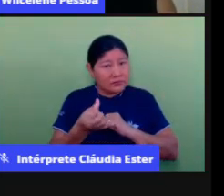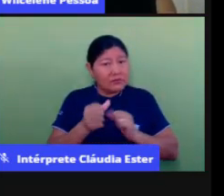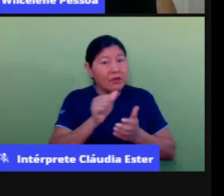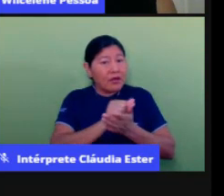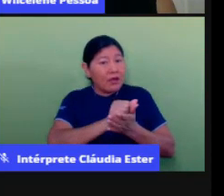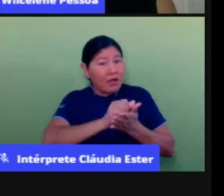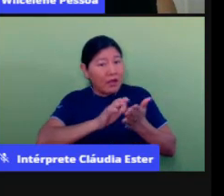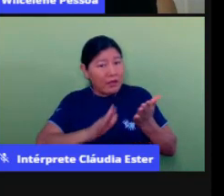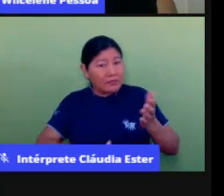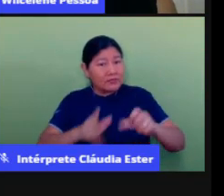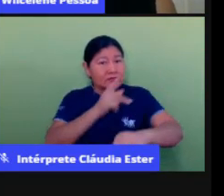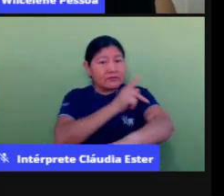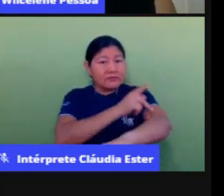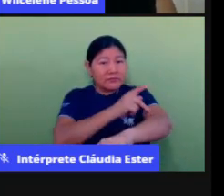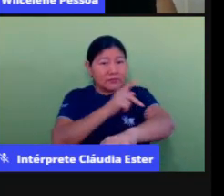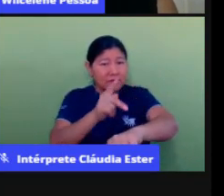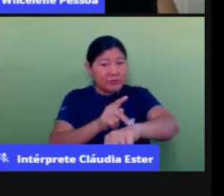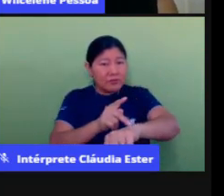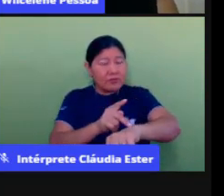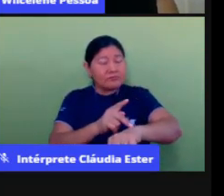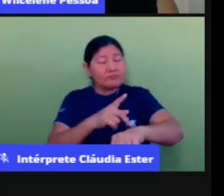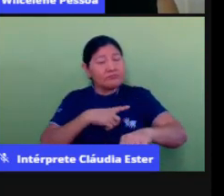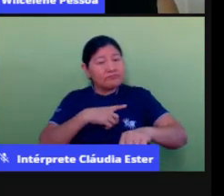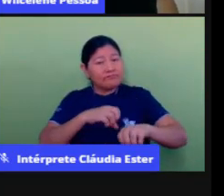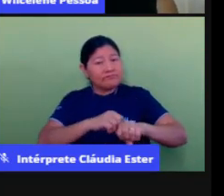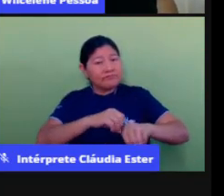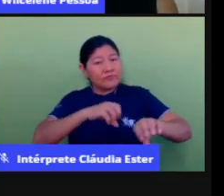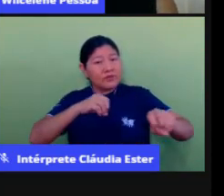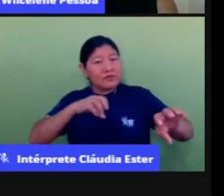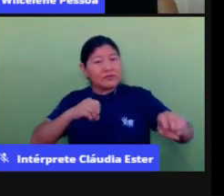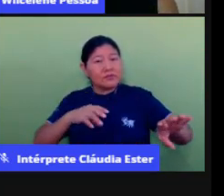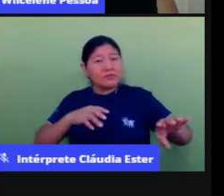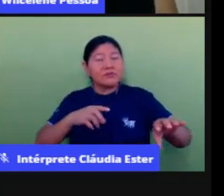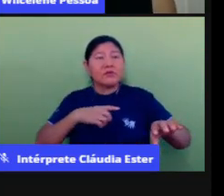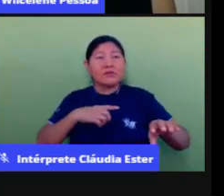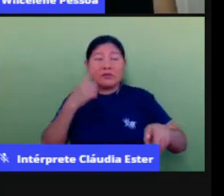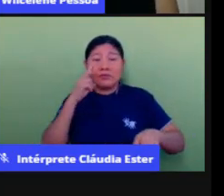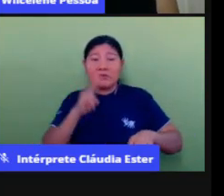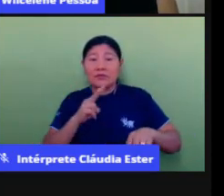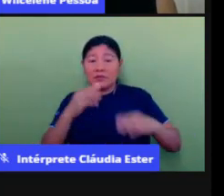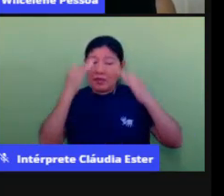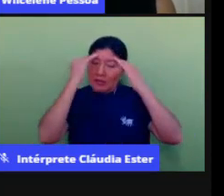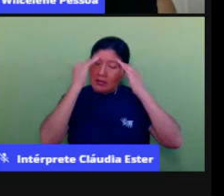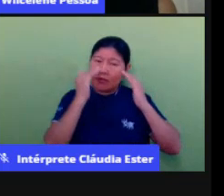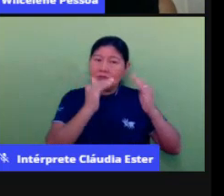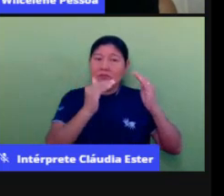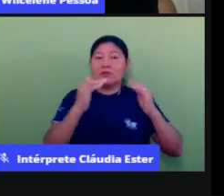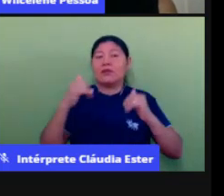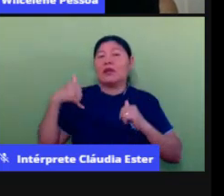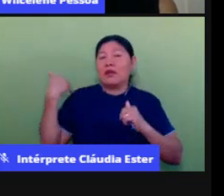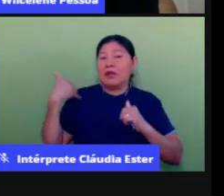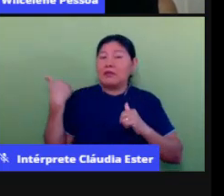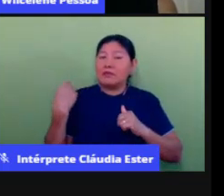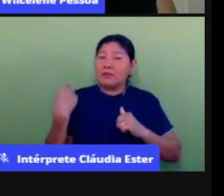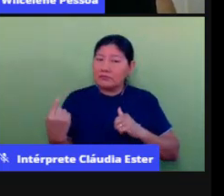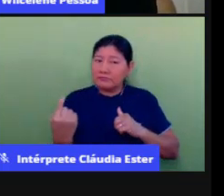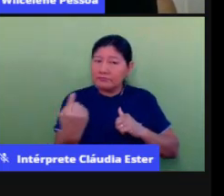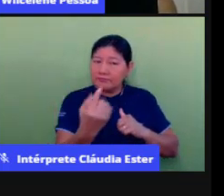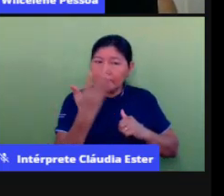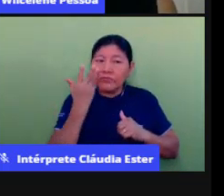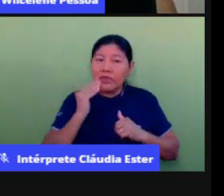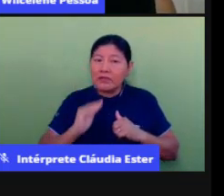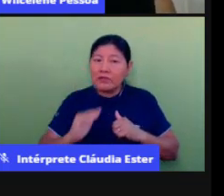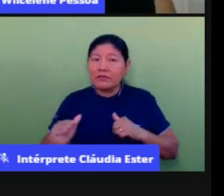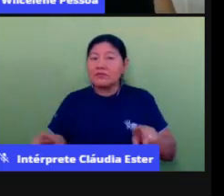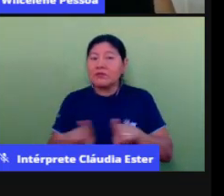não presenciais precisam considerar as especificidades de cada faixa etária, dos estudantes e de cada modalidade de ensino, e